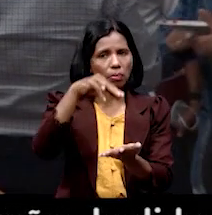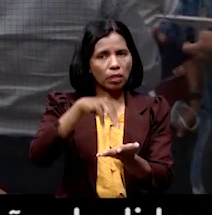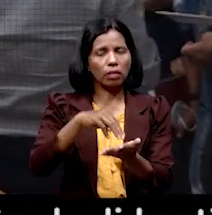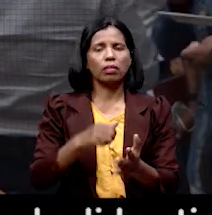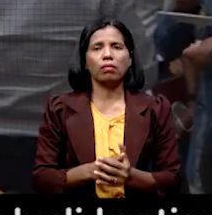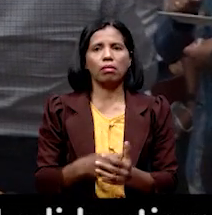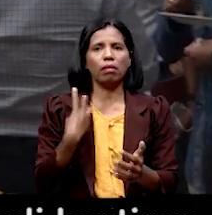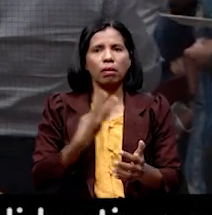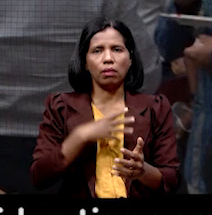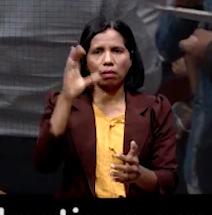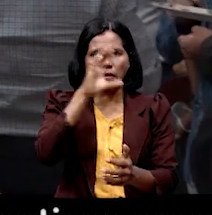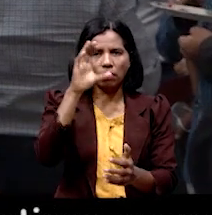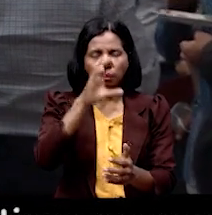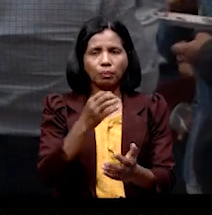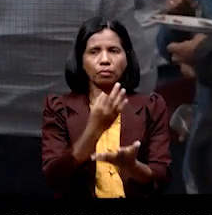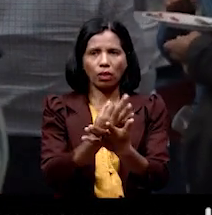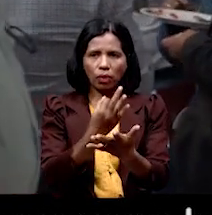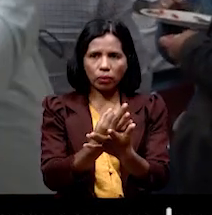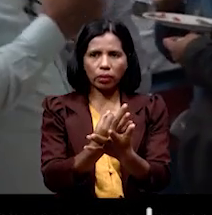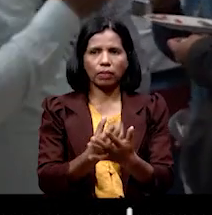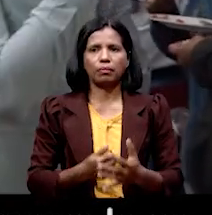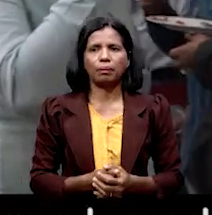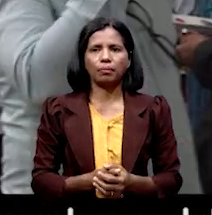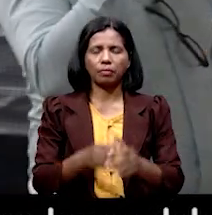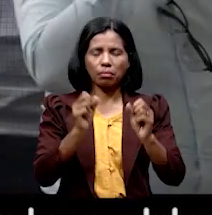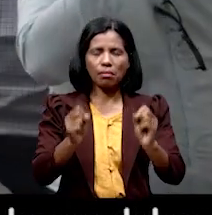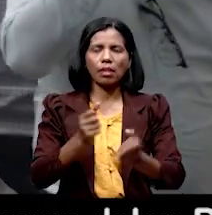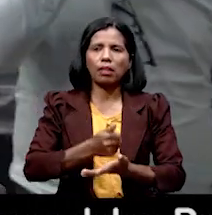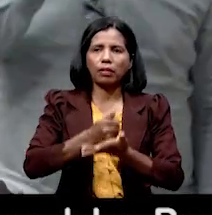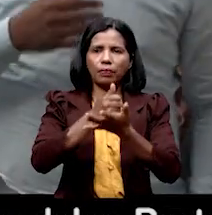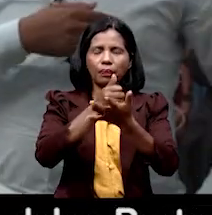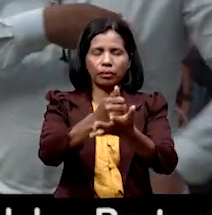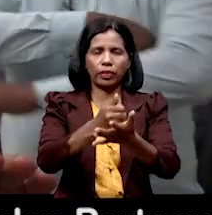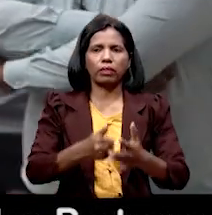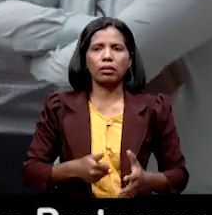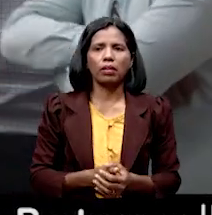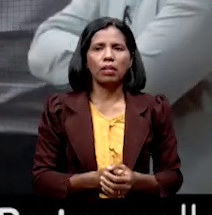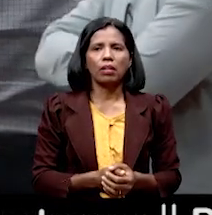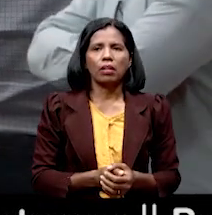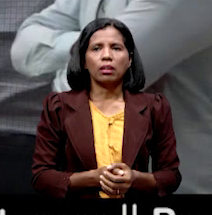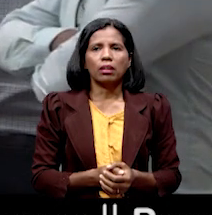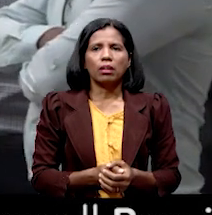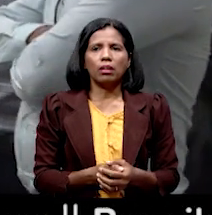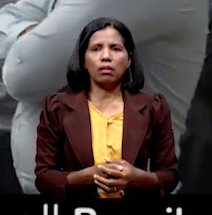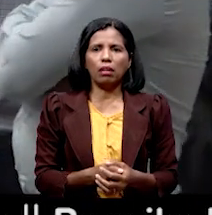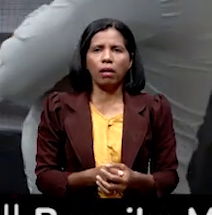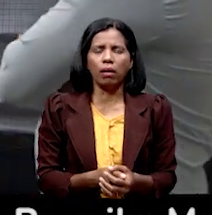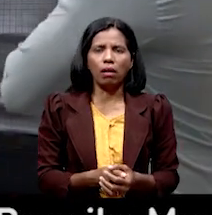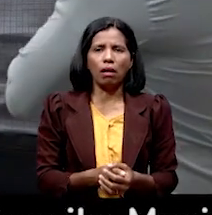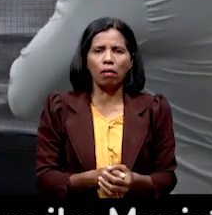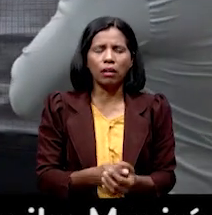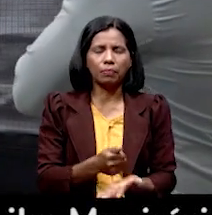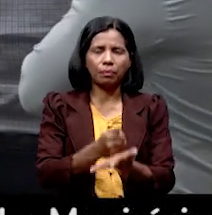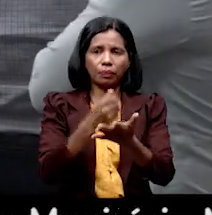buka fontes de financiamento sira ne be, bela ajuda a to seja sustenta ita ni fundo ne